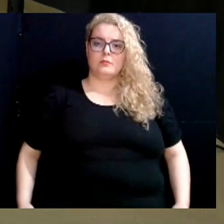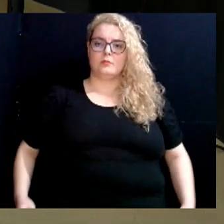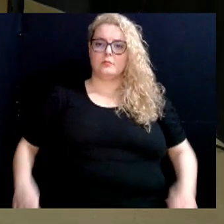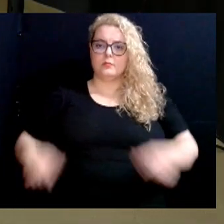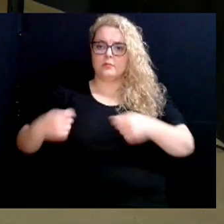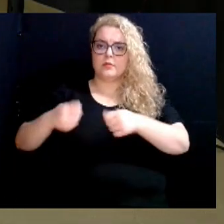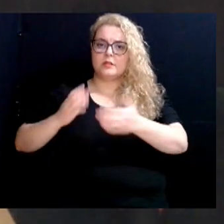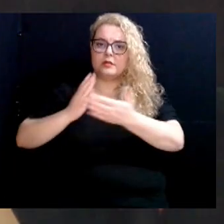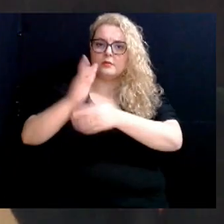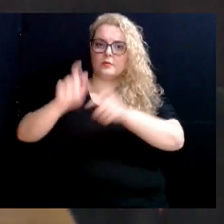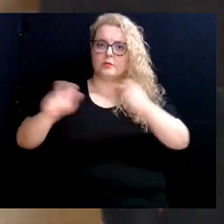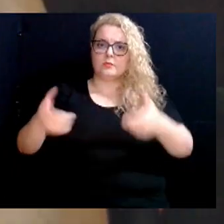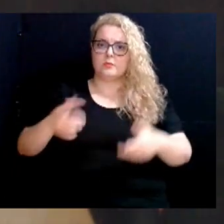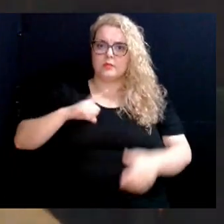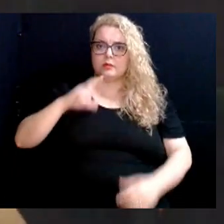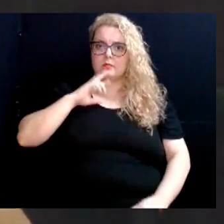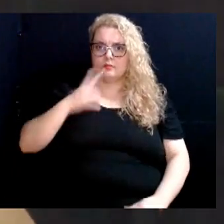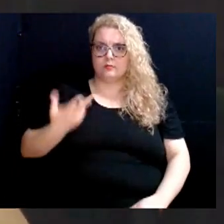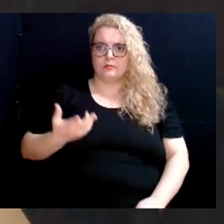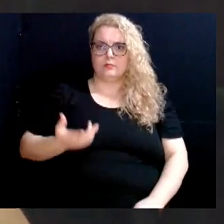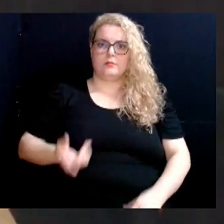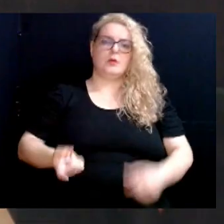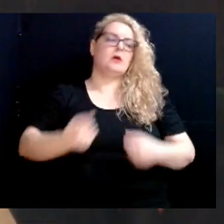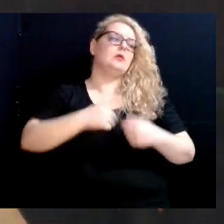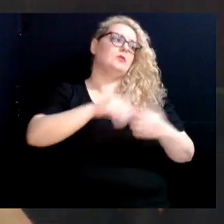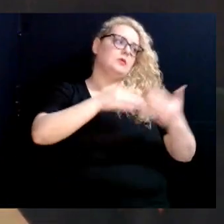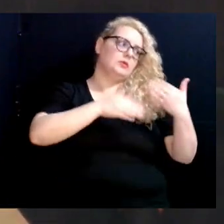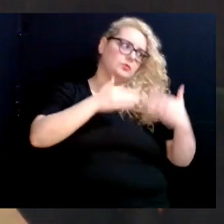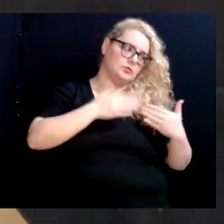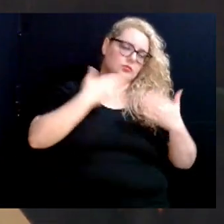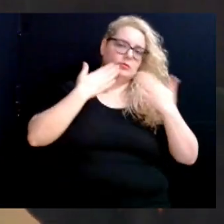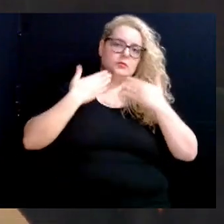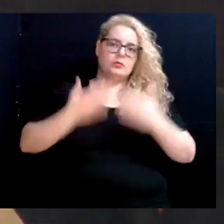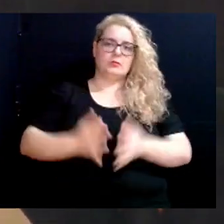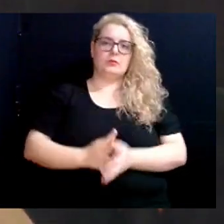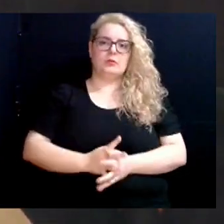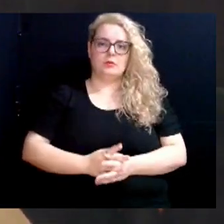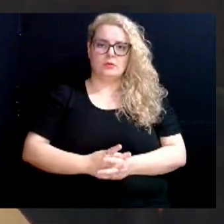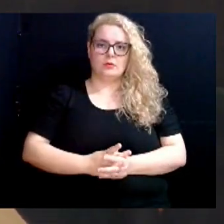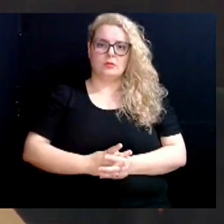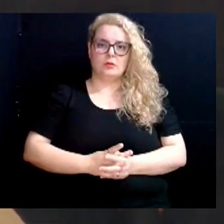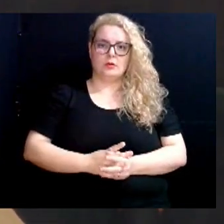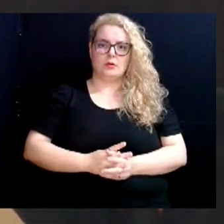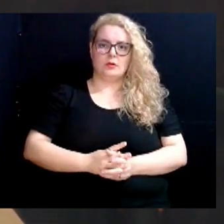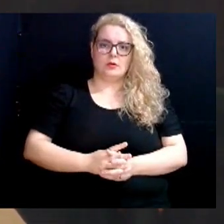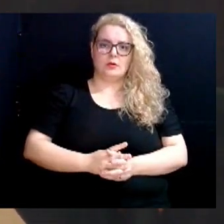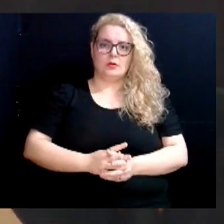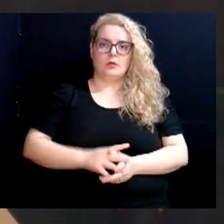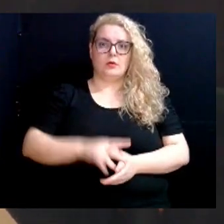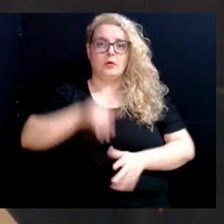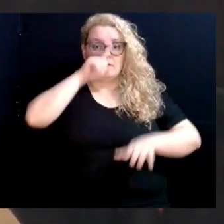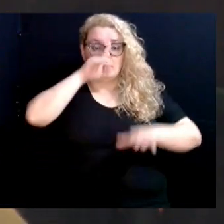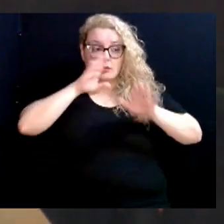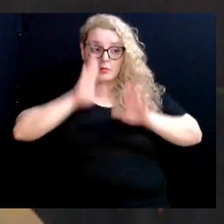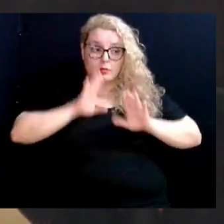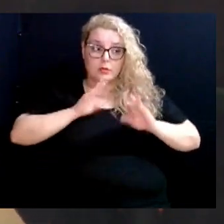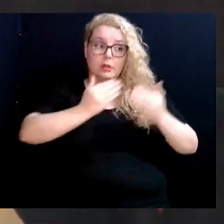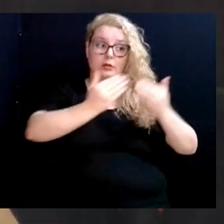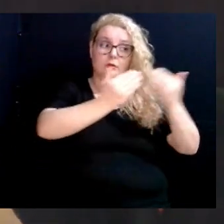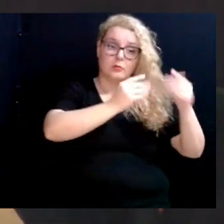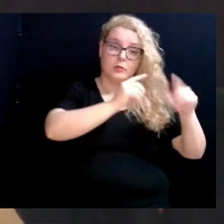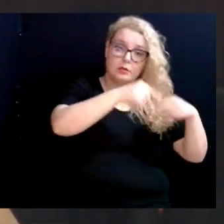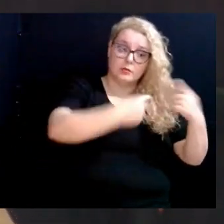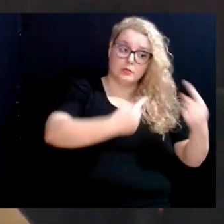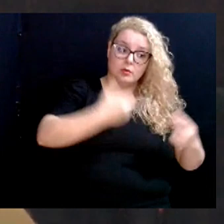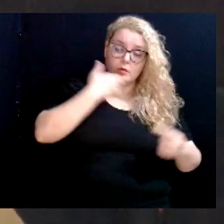resultado. Aí volta tudo aquilo que a gente conversou, né? Cuidado com a régua que a gente mede para o outro, que nem o André falou, o melhor treino é